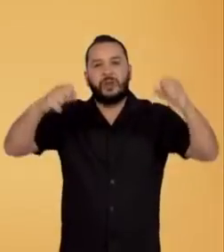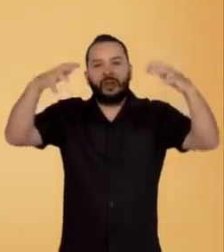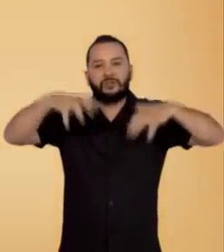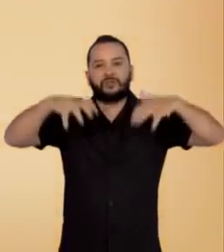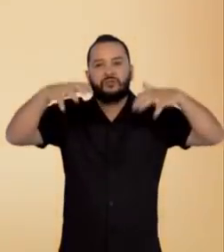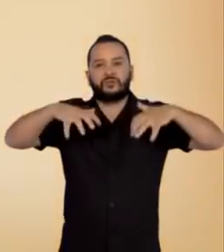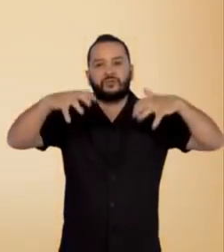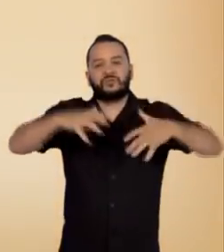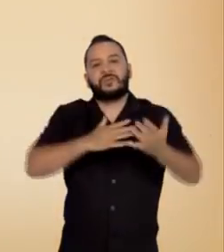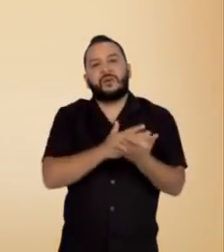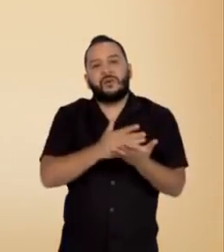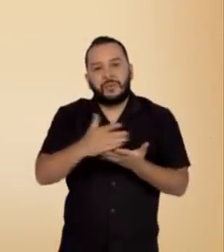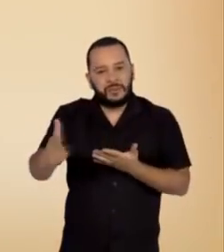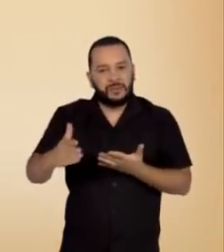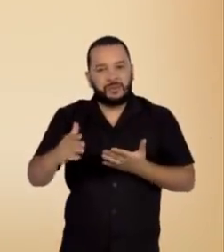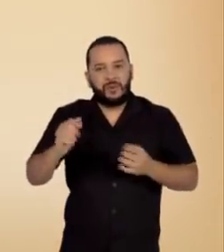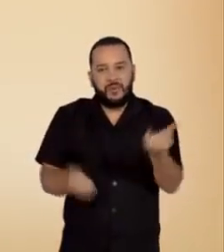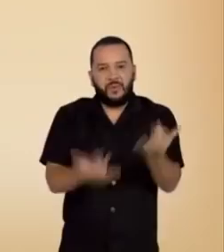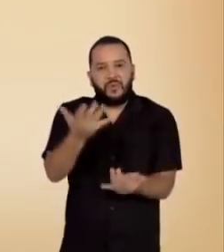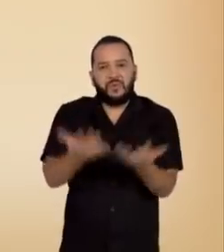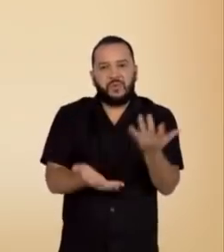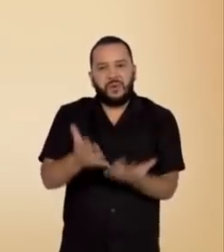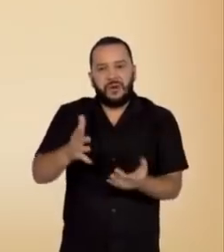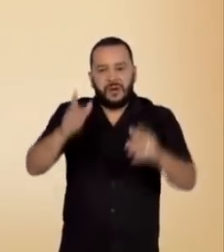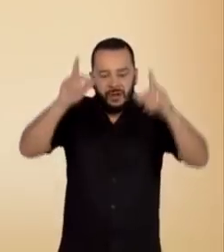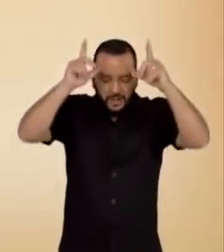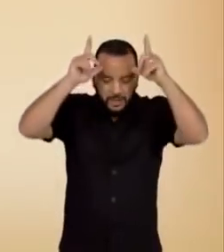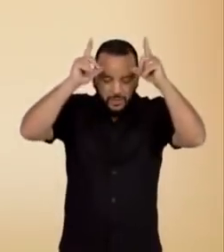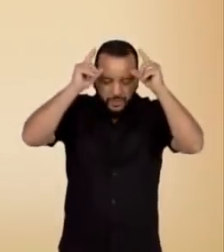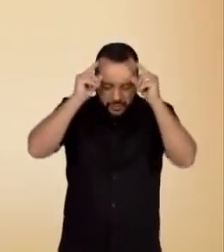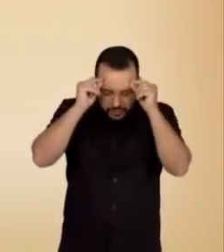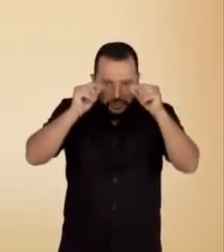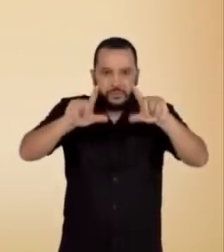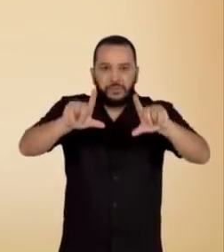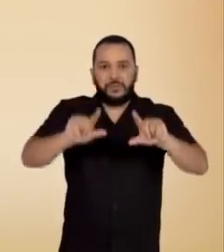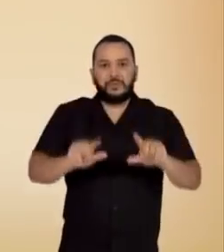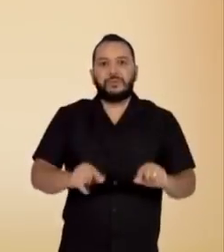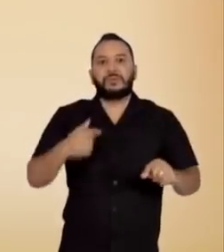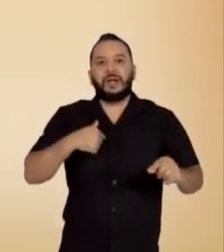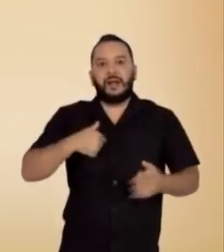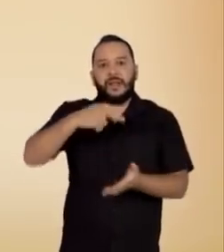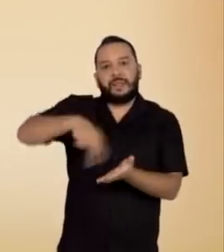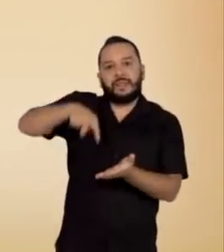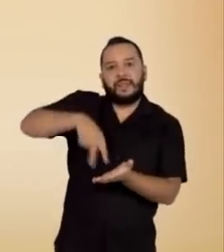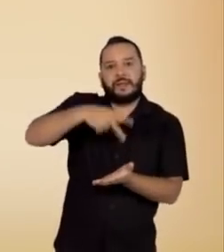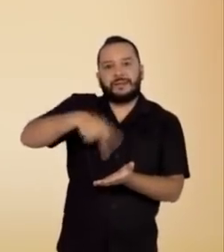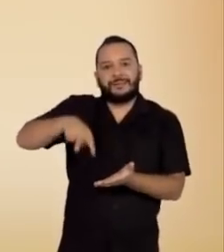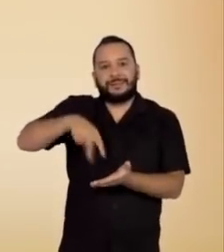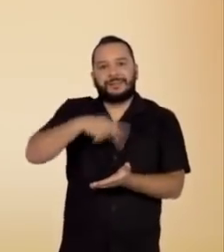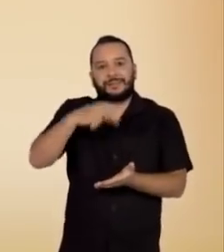chuvas à região para alívio de todos, o que vale até uma dancinha da chuva.